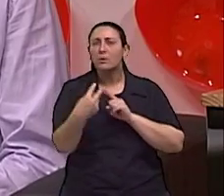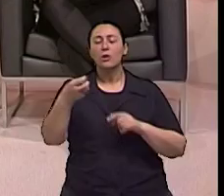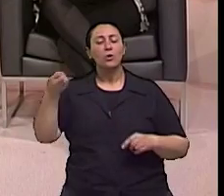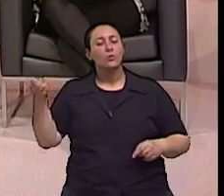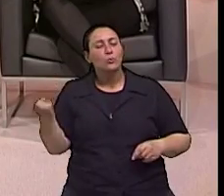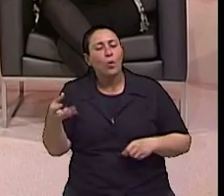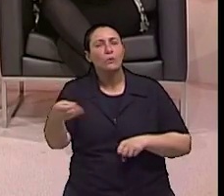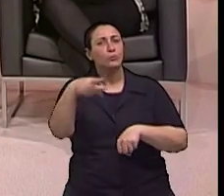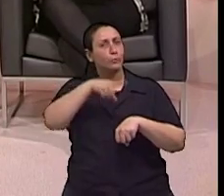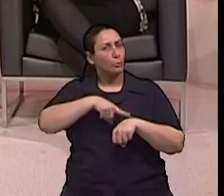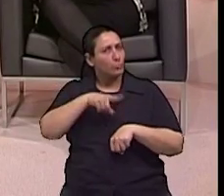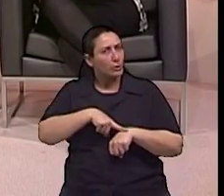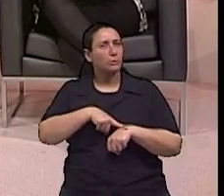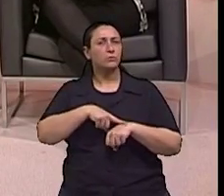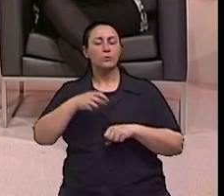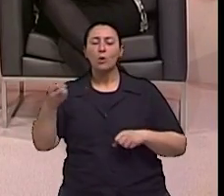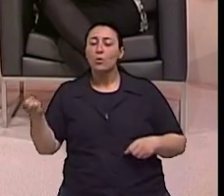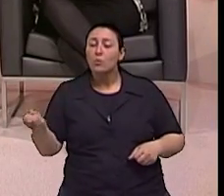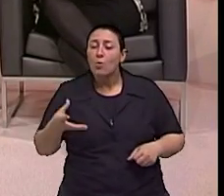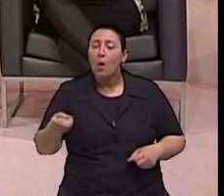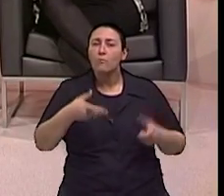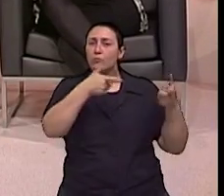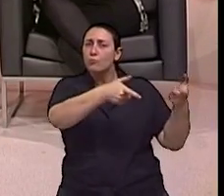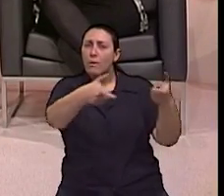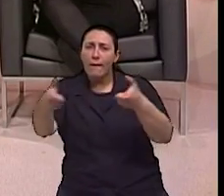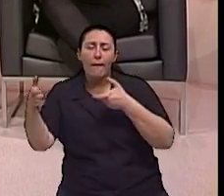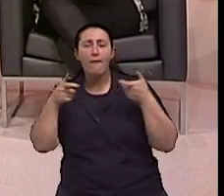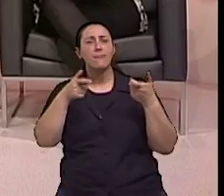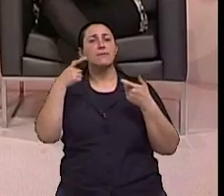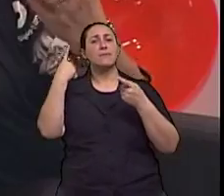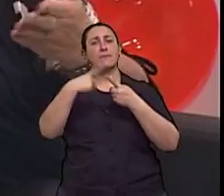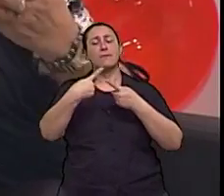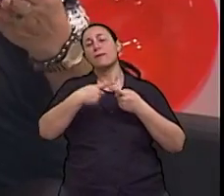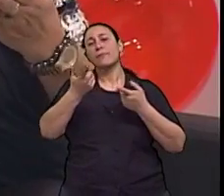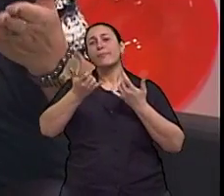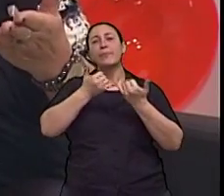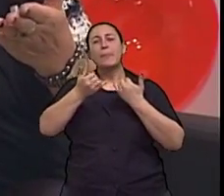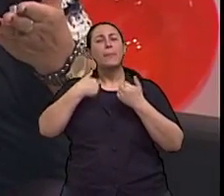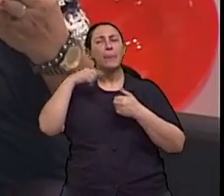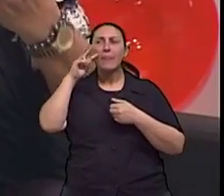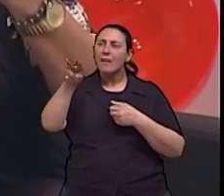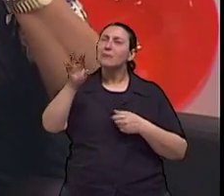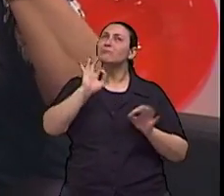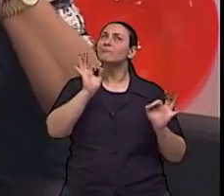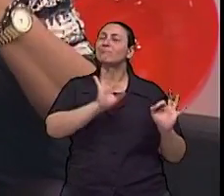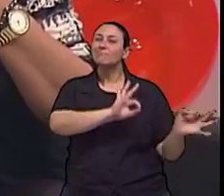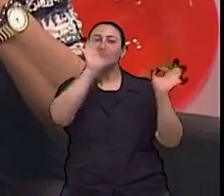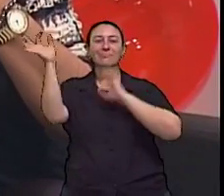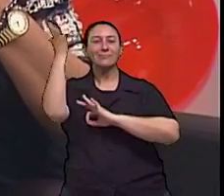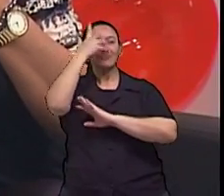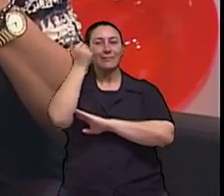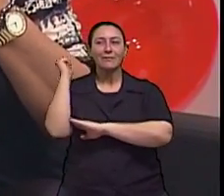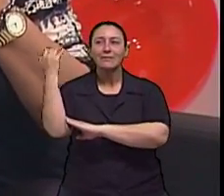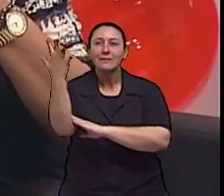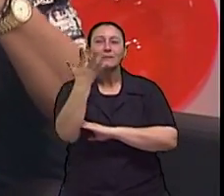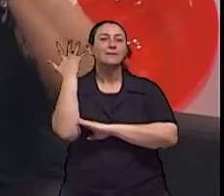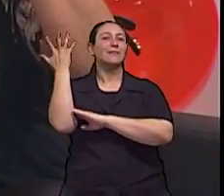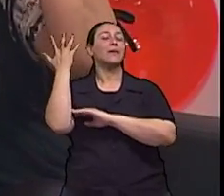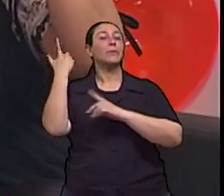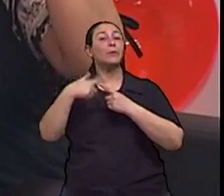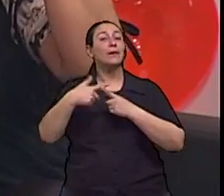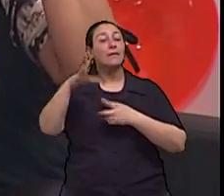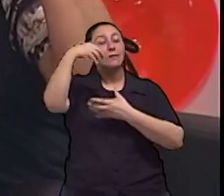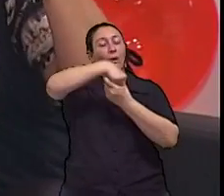novos momentos, novas paisagens, como o vídeo mostra, que ele ia ver as paisagens, mas dentro da cabeça dele, se a gente pudesse